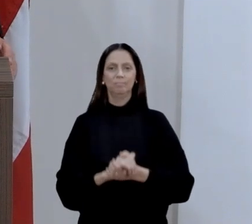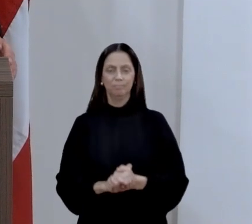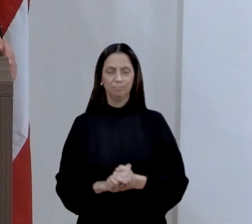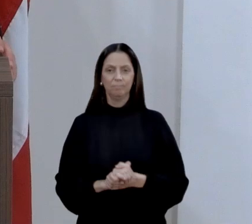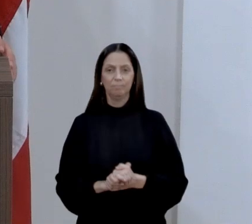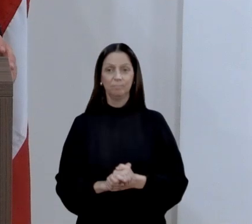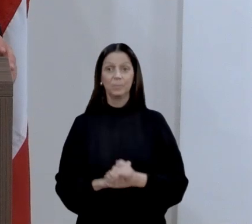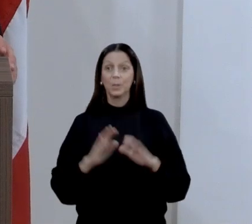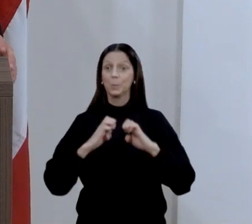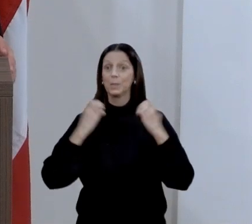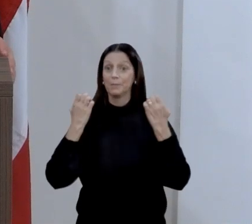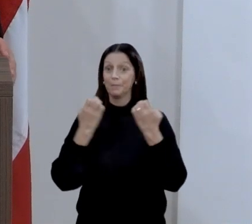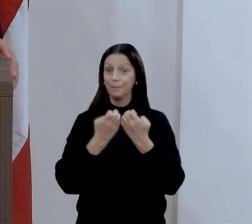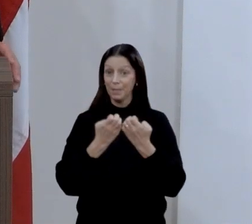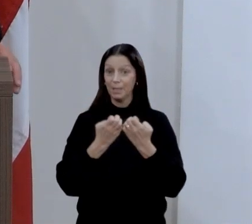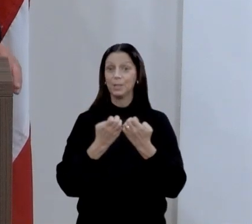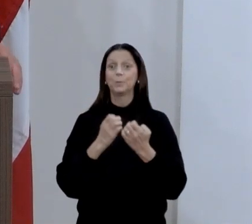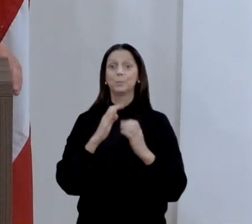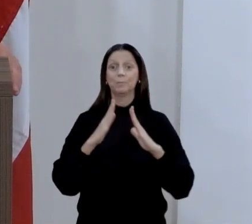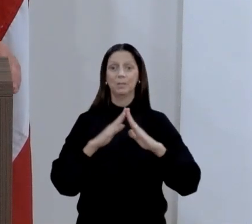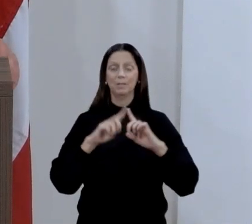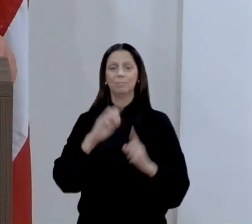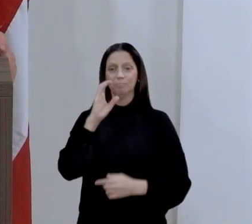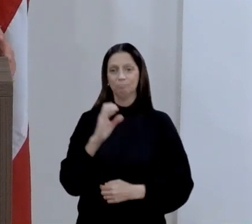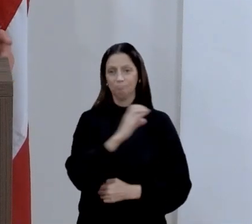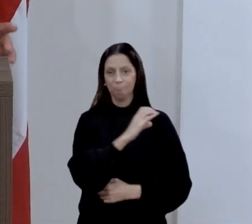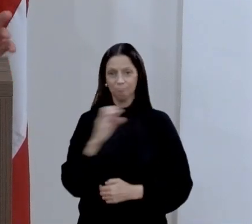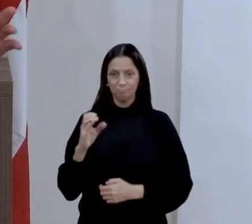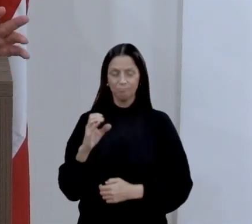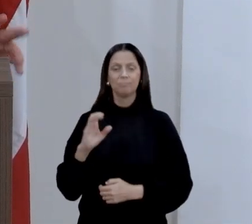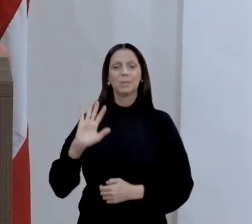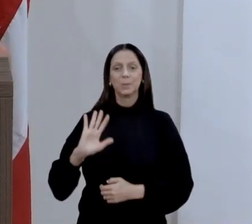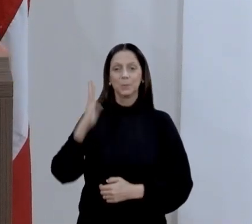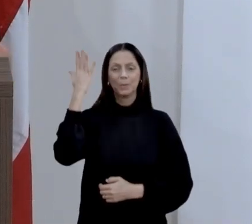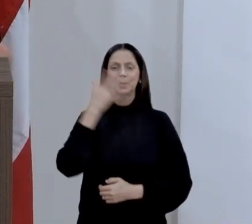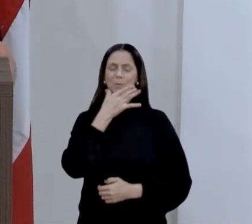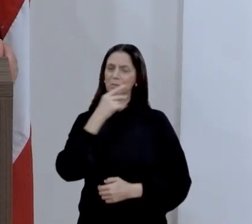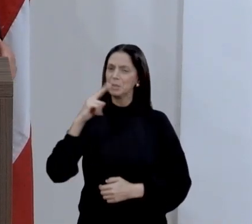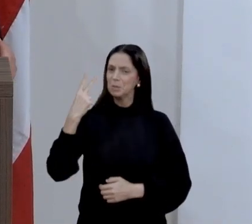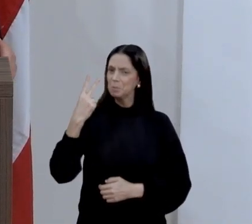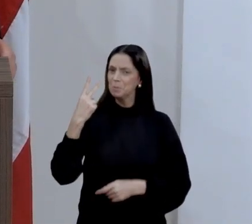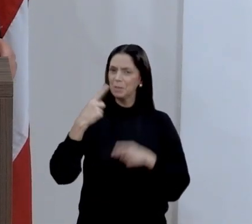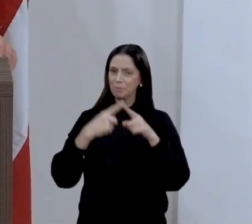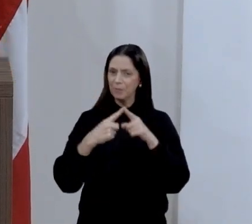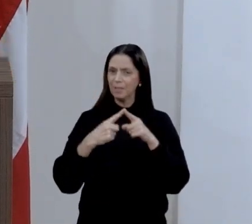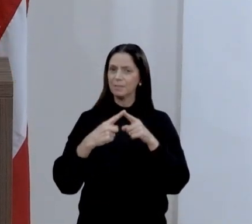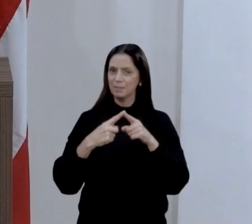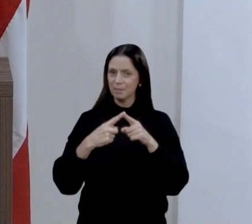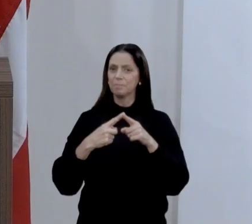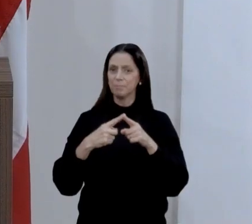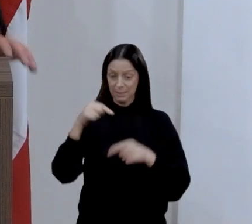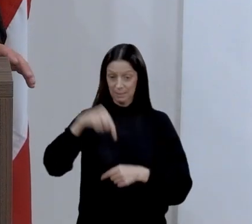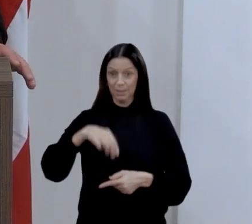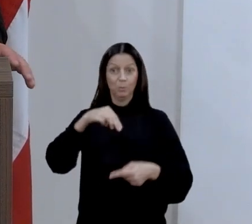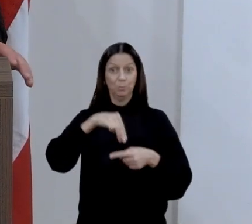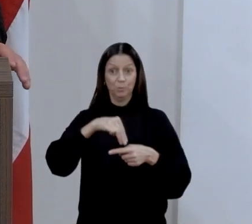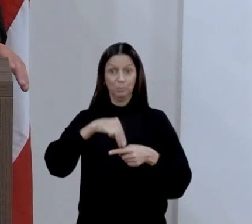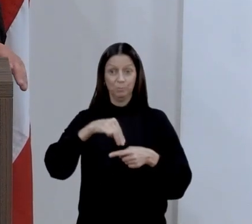para esse grande evento católico que acontece aqui na sua 2ª edição, se eu não me engano, no nosso